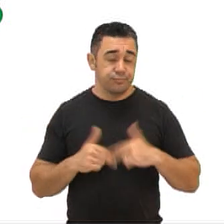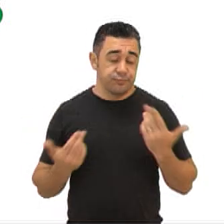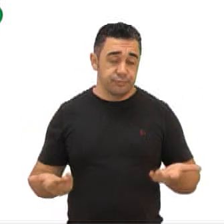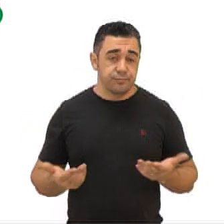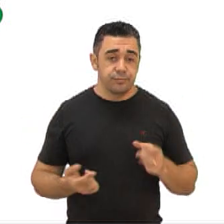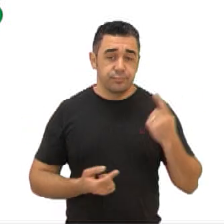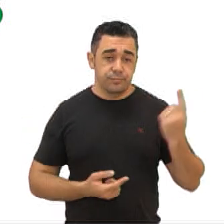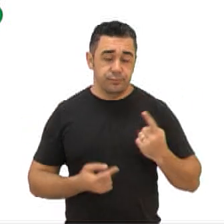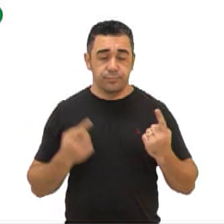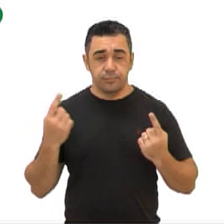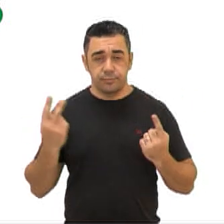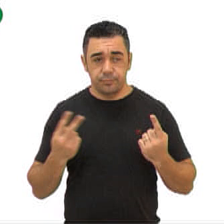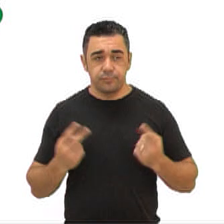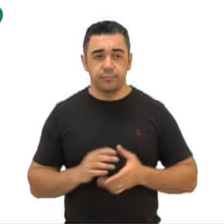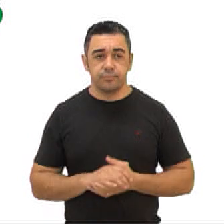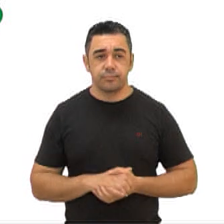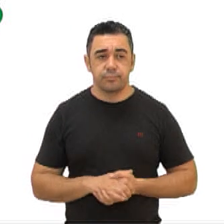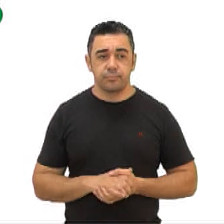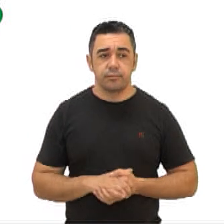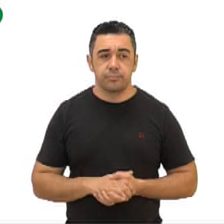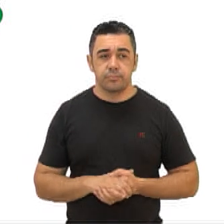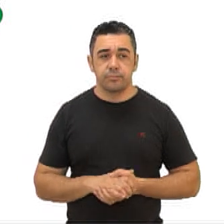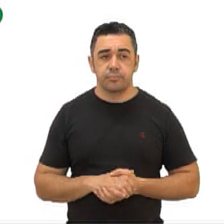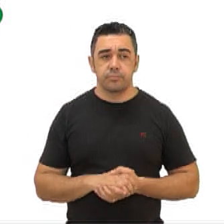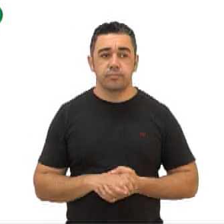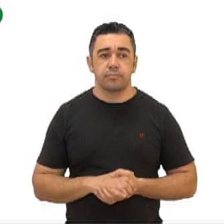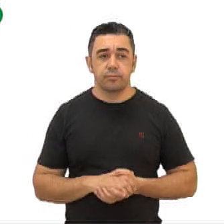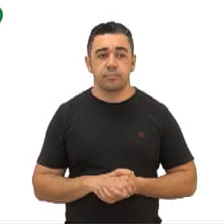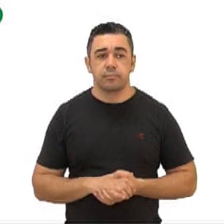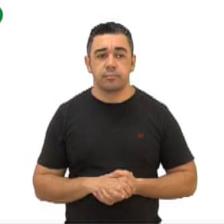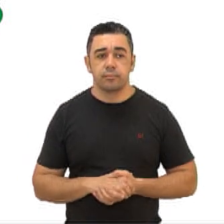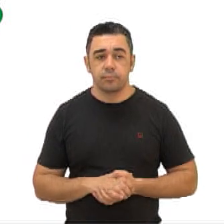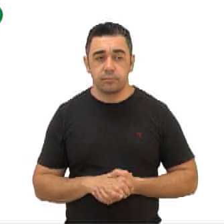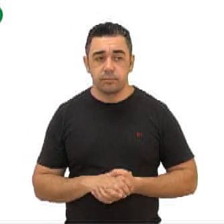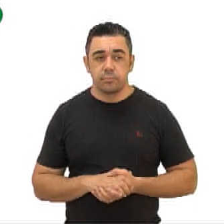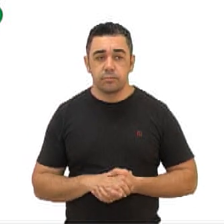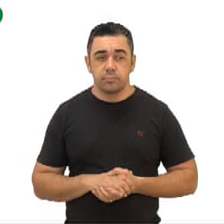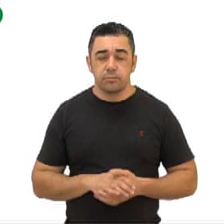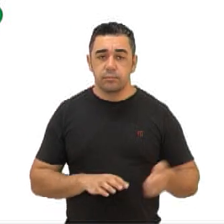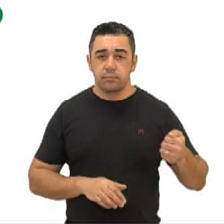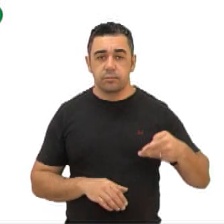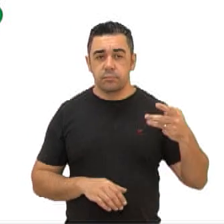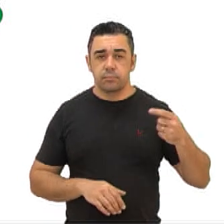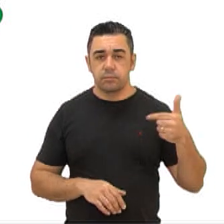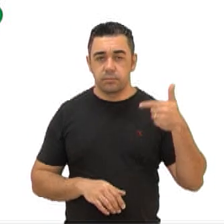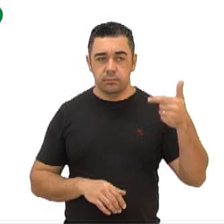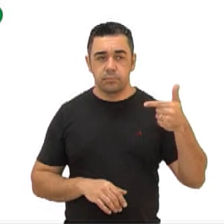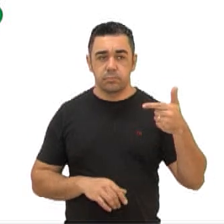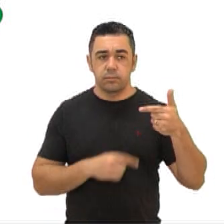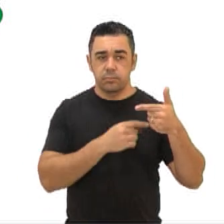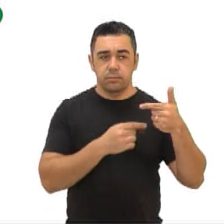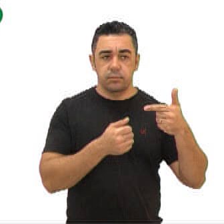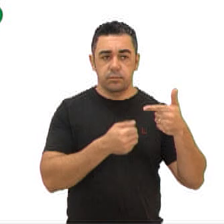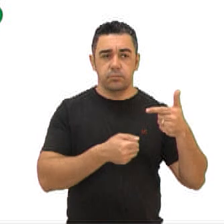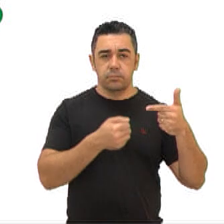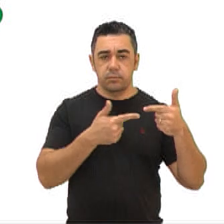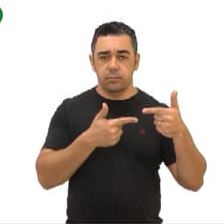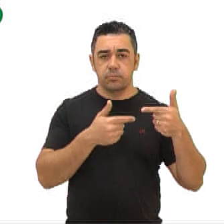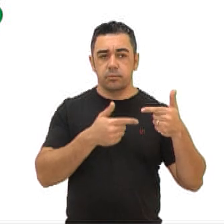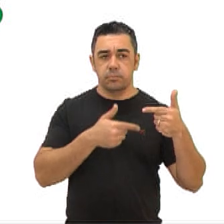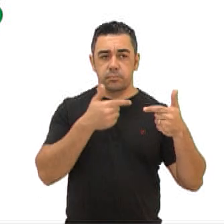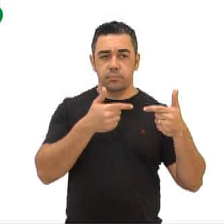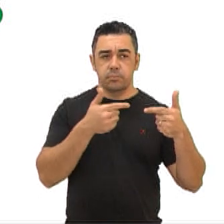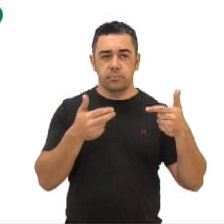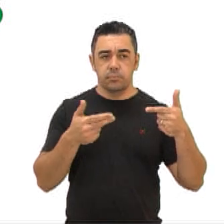gente fala que é uma igualdade. Na letra B, 13 ao quadrado menos 12 ao quadrado igual a 5 ao